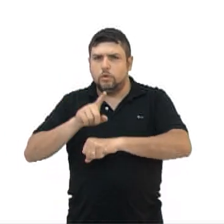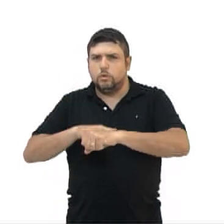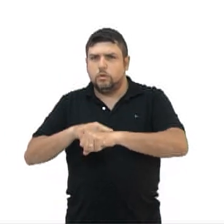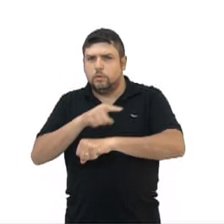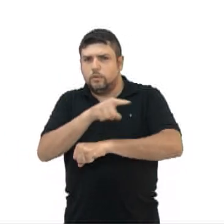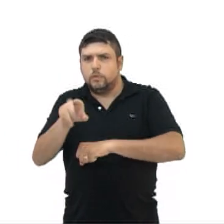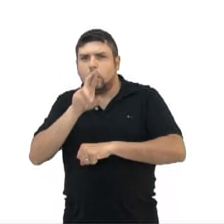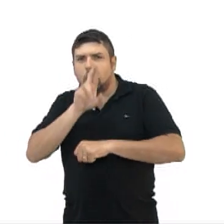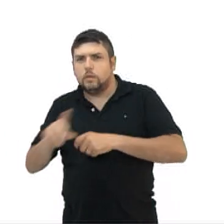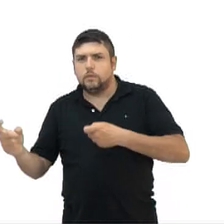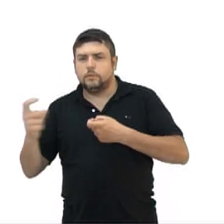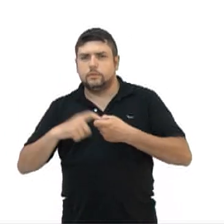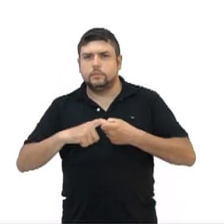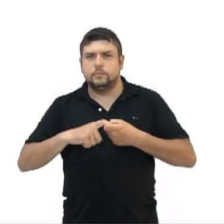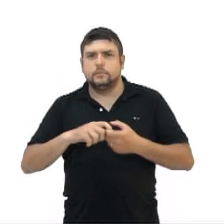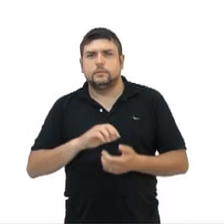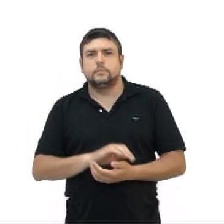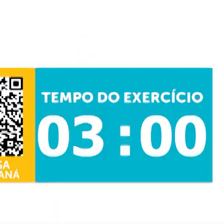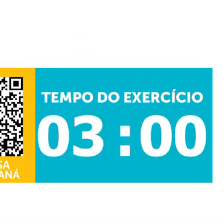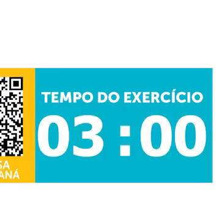fazerem um minutinho e já volto.